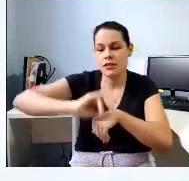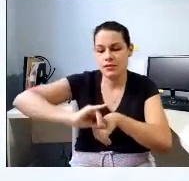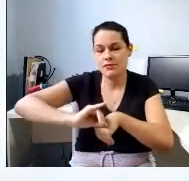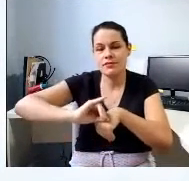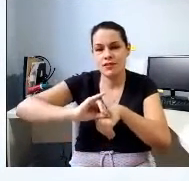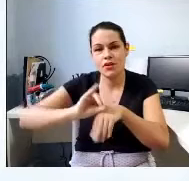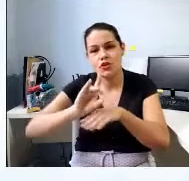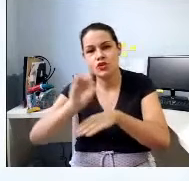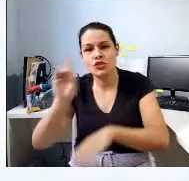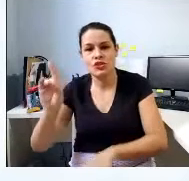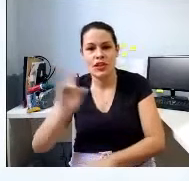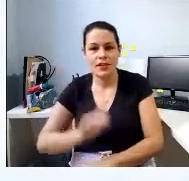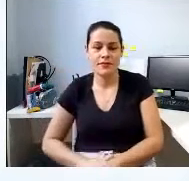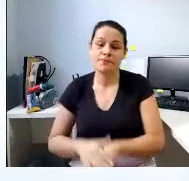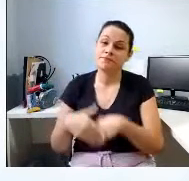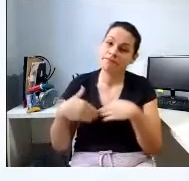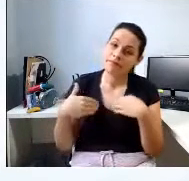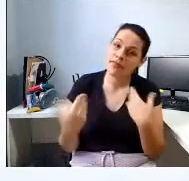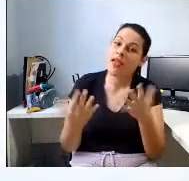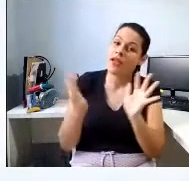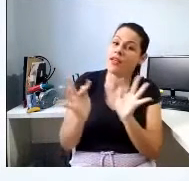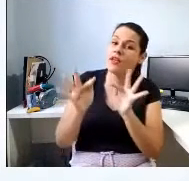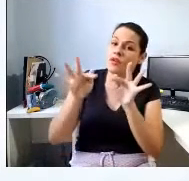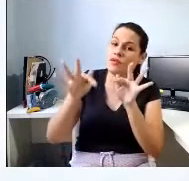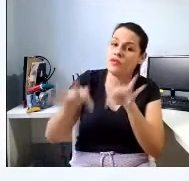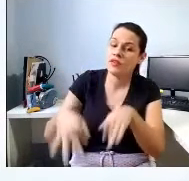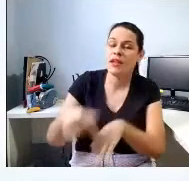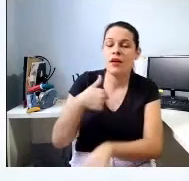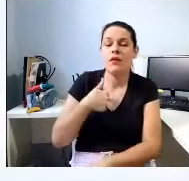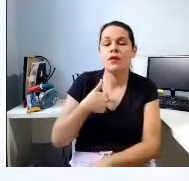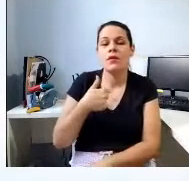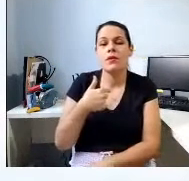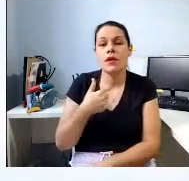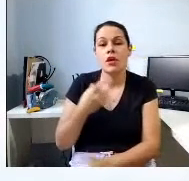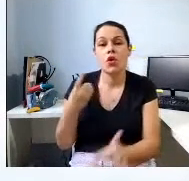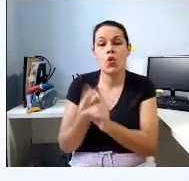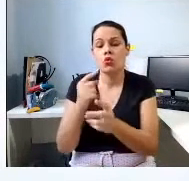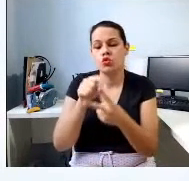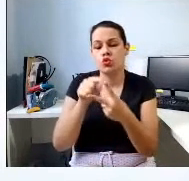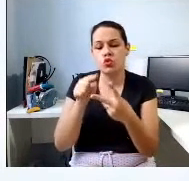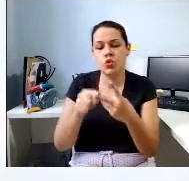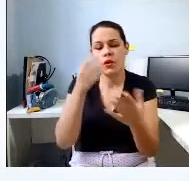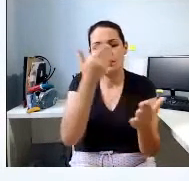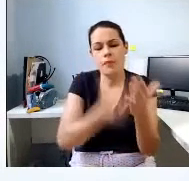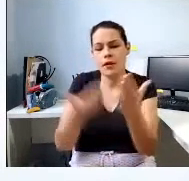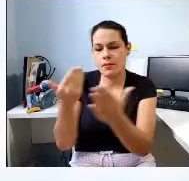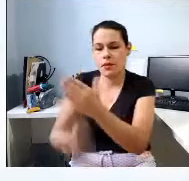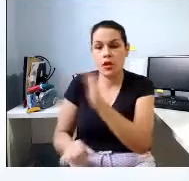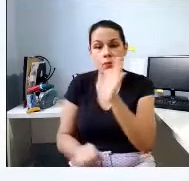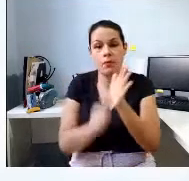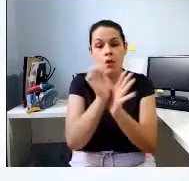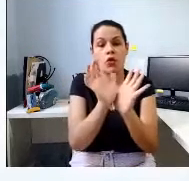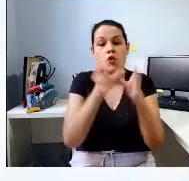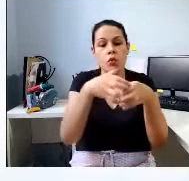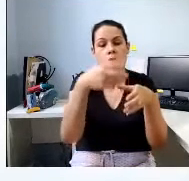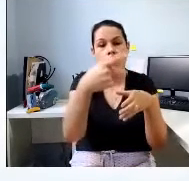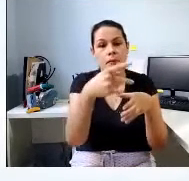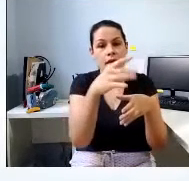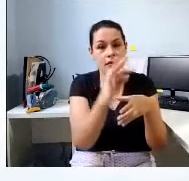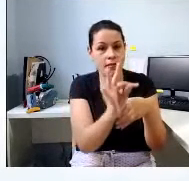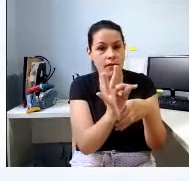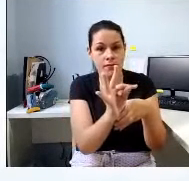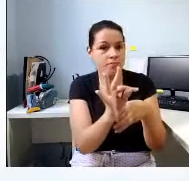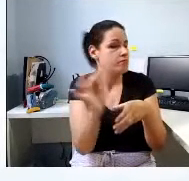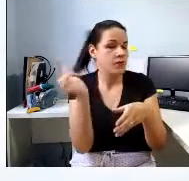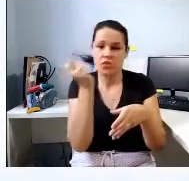centrão. Por fim, eu identifico 2 grandes perdedores. O primeiro é o PT, que não conseguiu